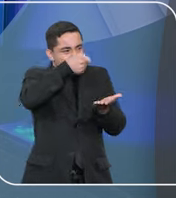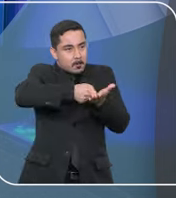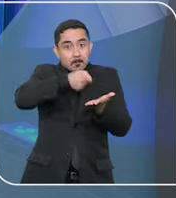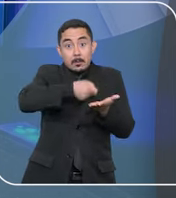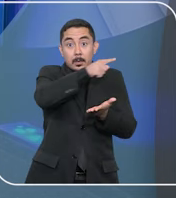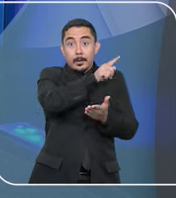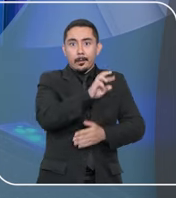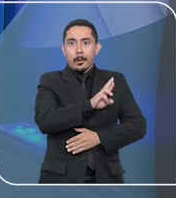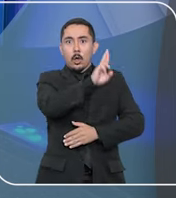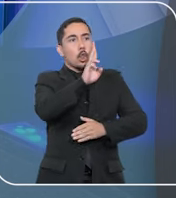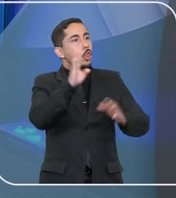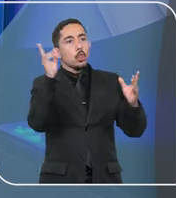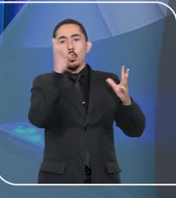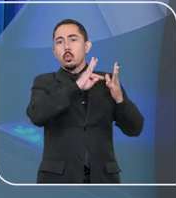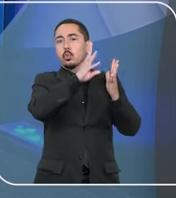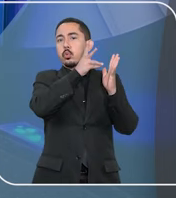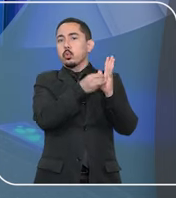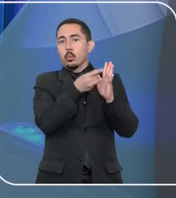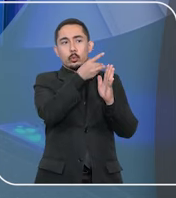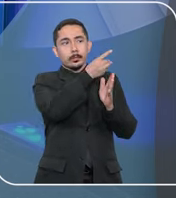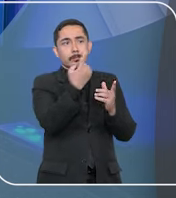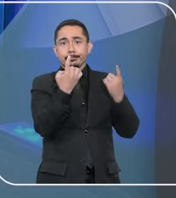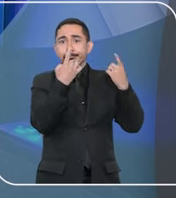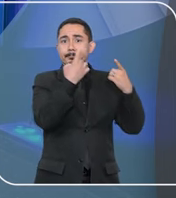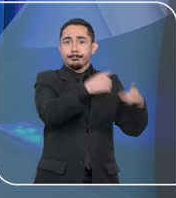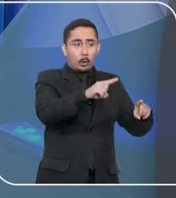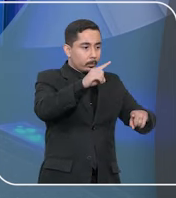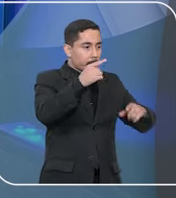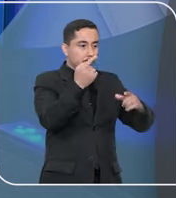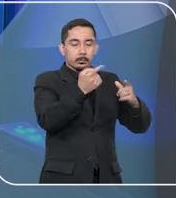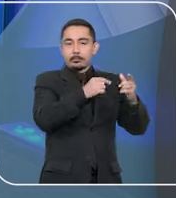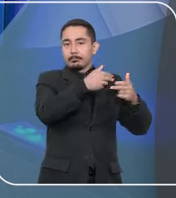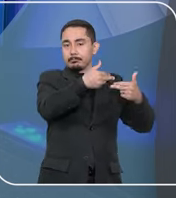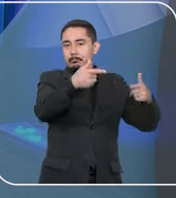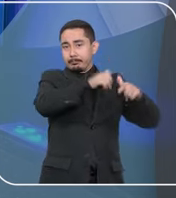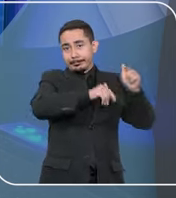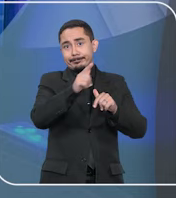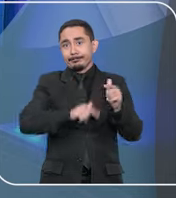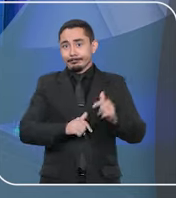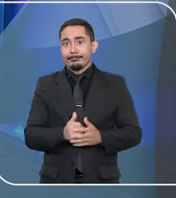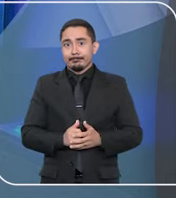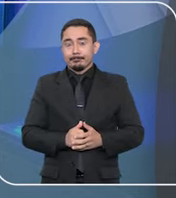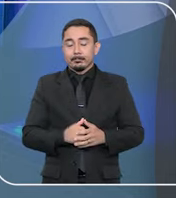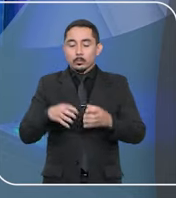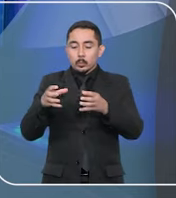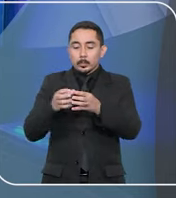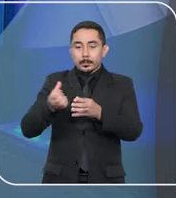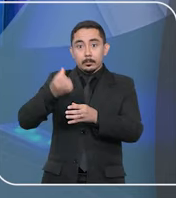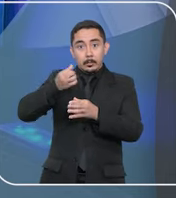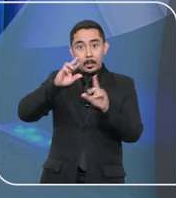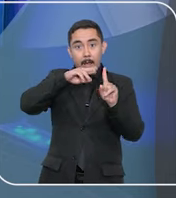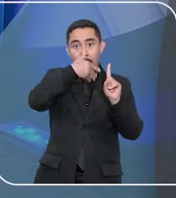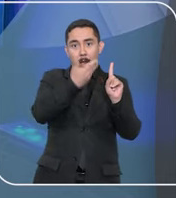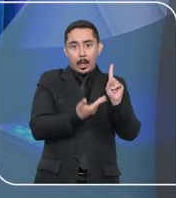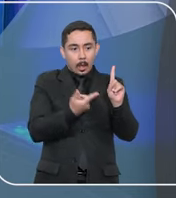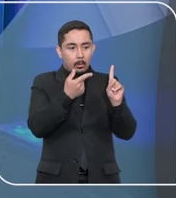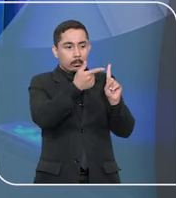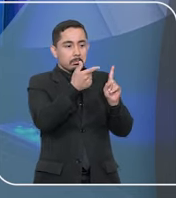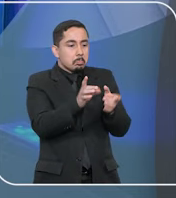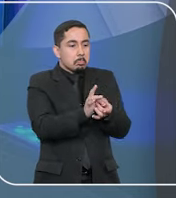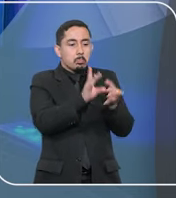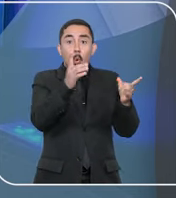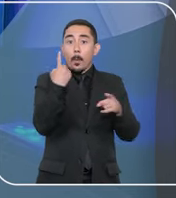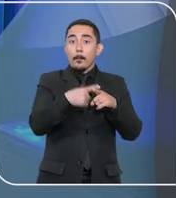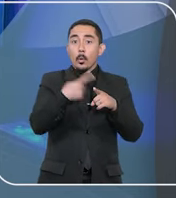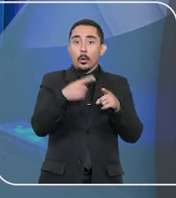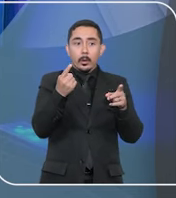consumidor responsabilidade total pelos danos causados aos equipamentos. E na sexta turma, um réu condenado foi absolvido porque